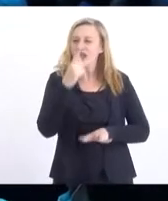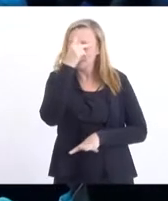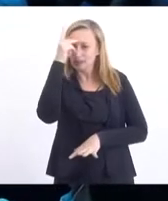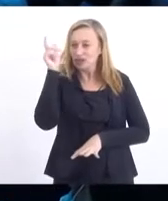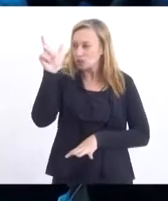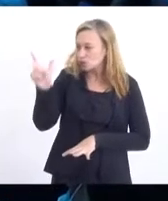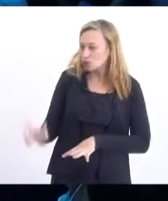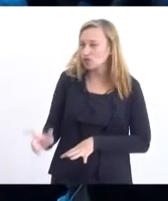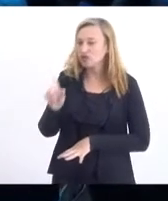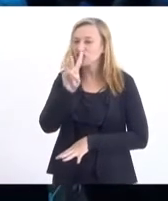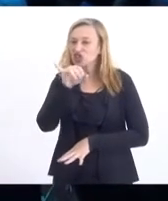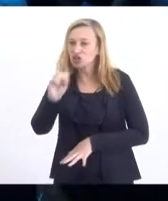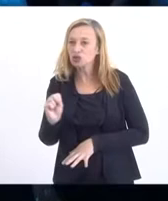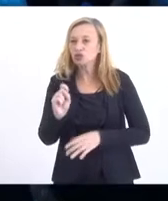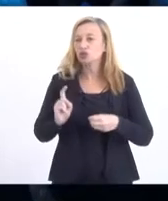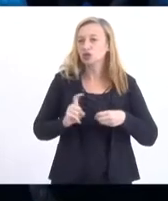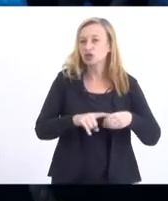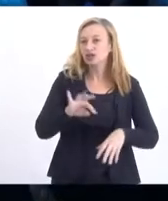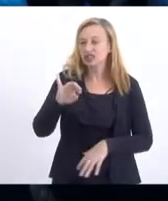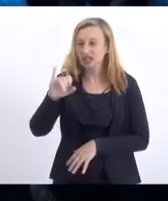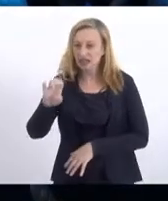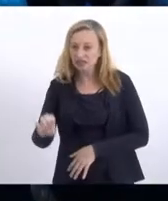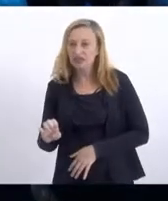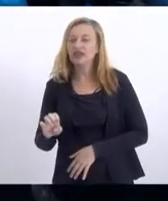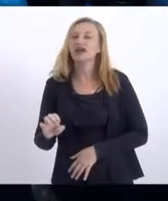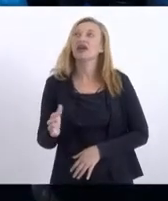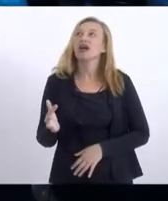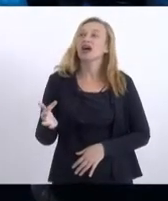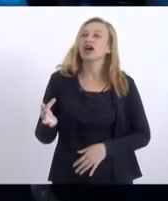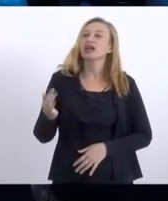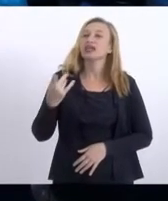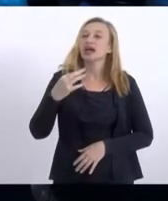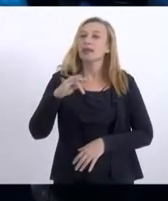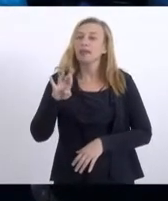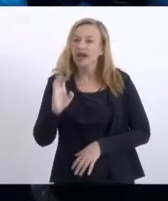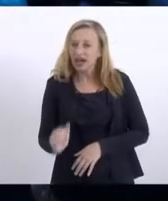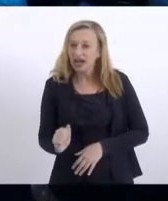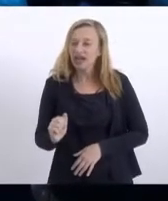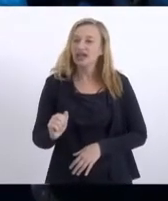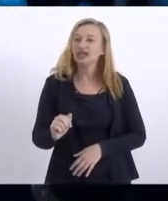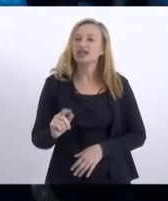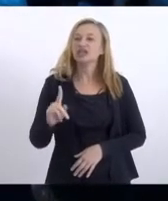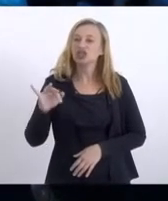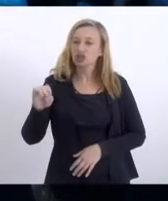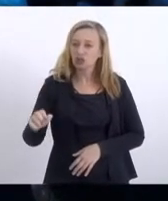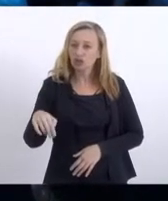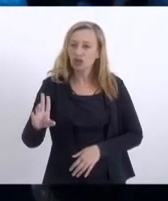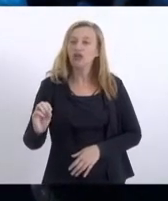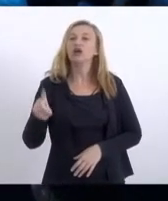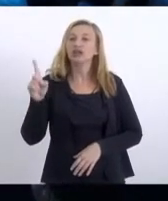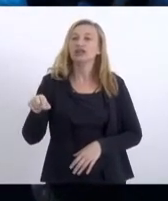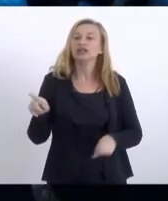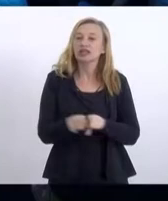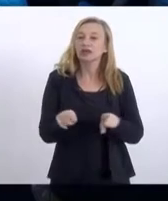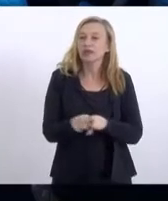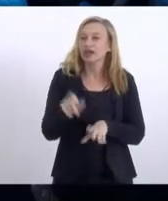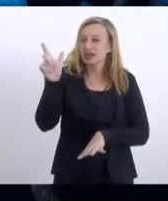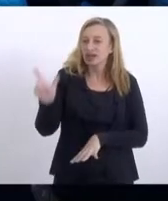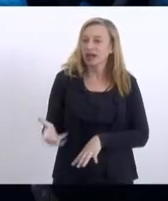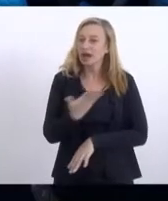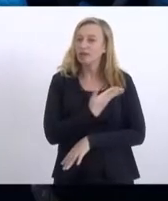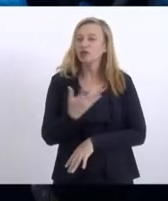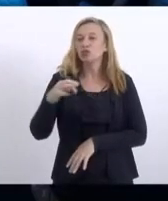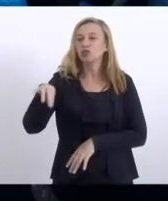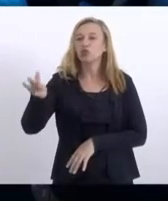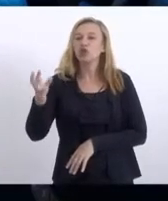Vinícius, o consórcio Sidenf, na pessoa da Branca e do Nesto, o Conspinor. E quero cumprimentar na pessoa do nosso querido amigo Murilo,